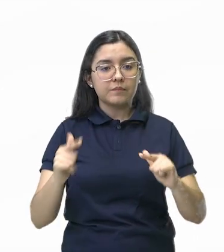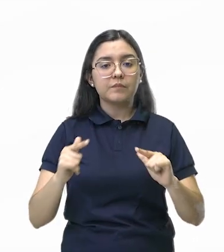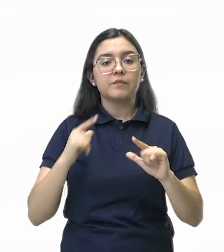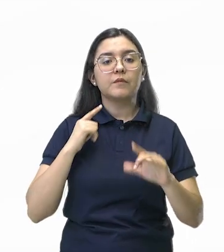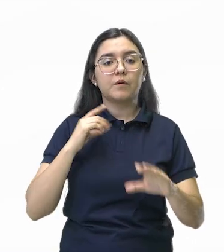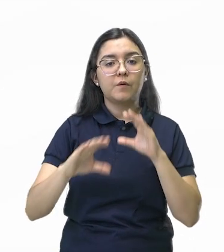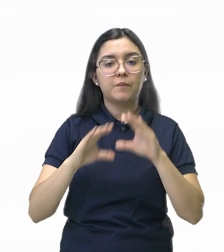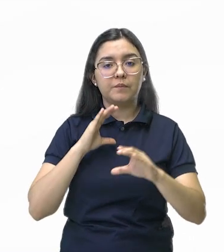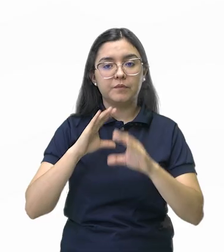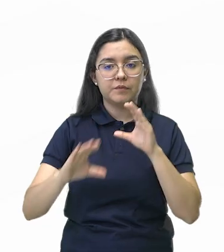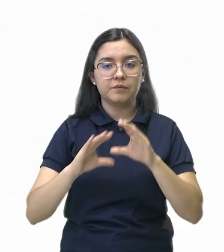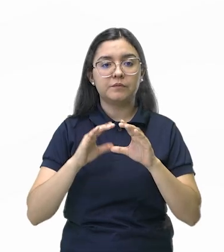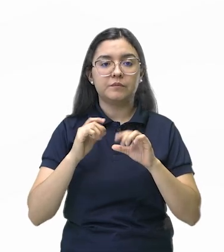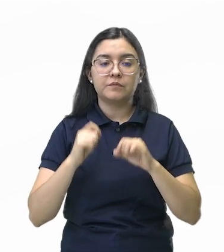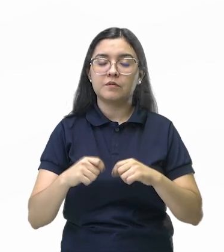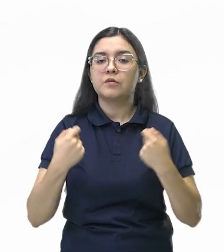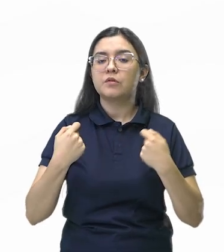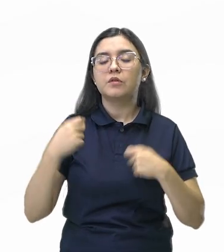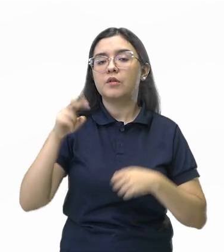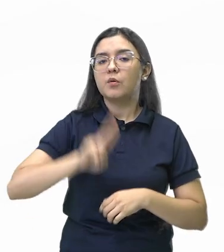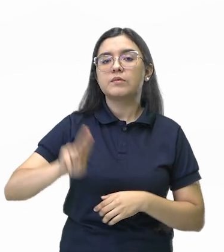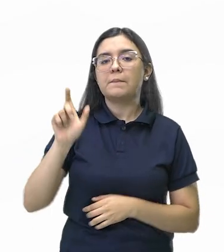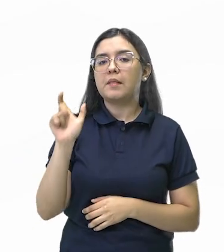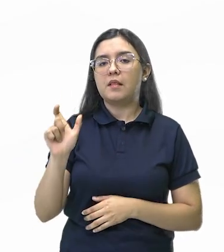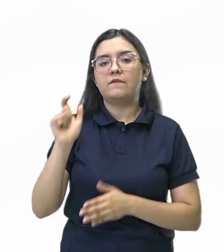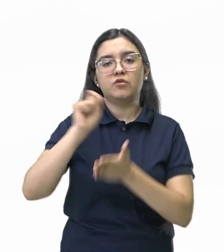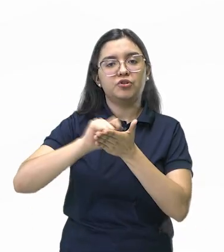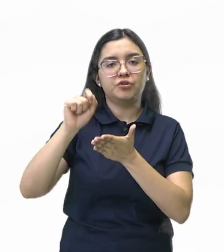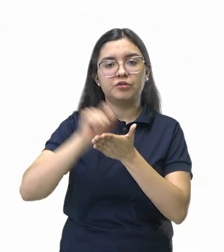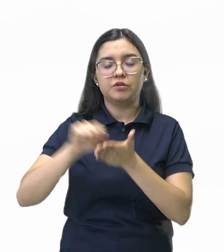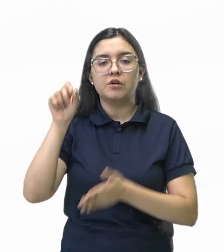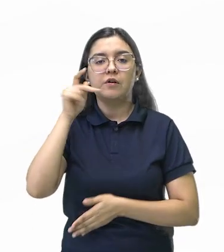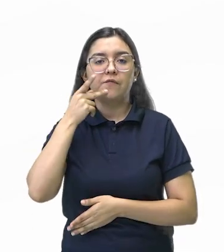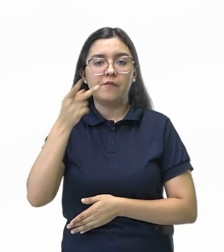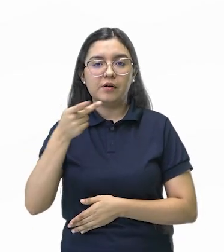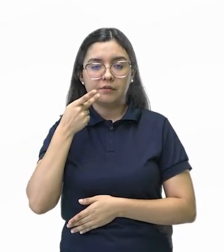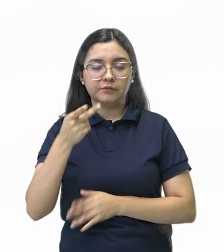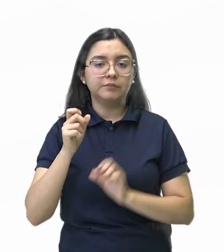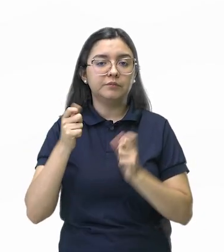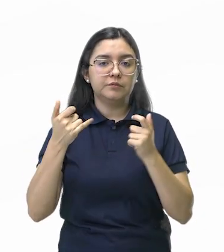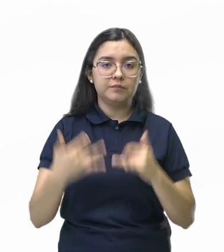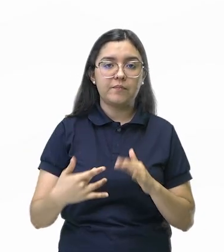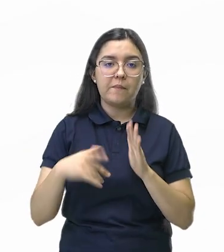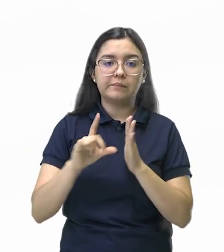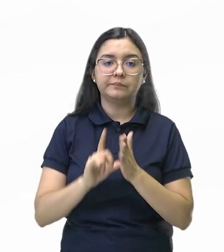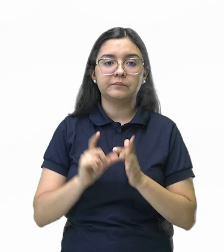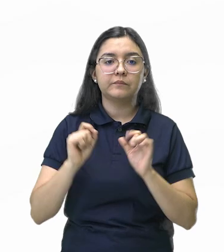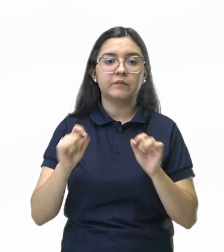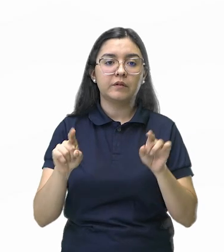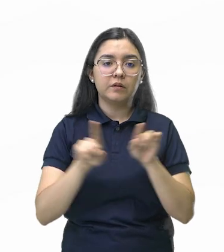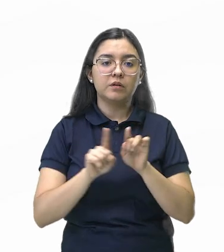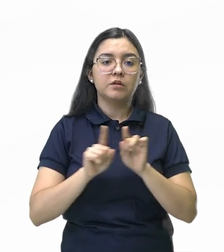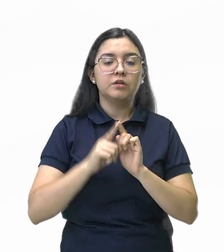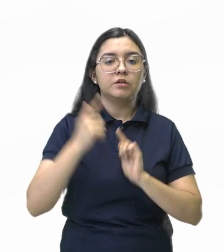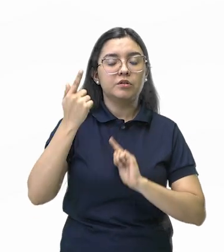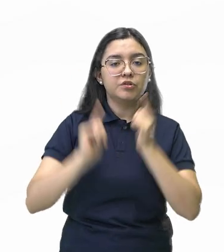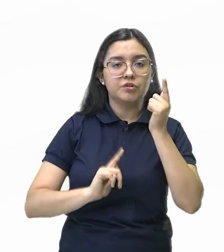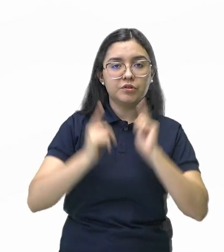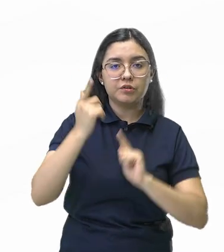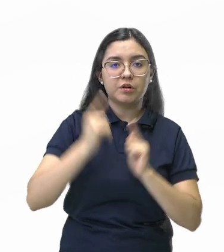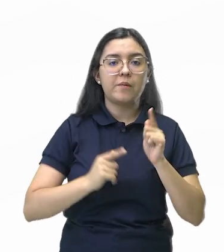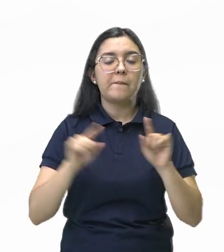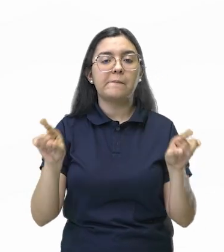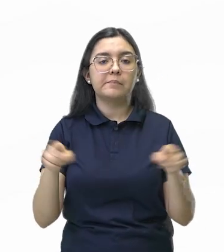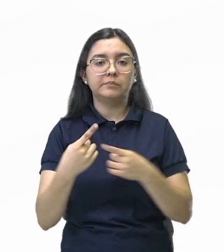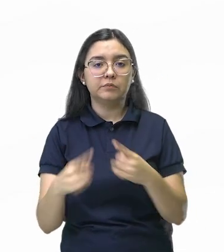comunicação que é feita sem palavra, mas sim, como falamos há pouco, nas sinalizações, mímica,